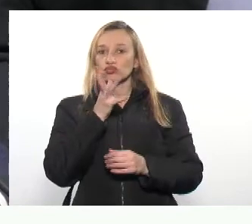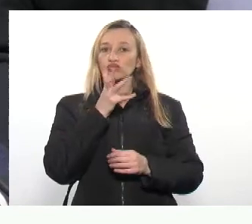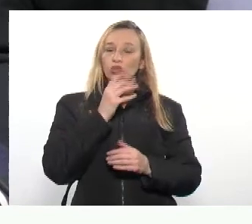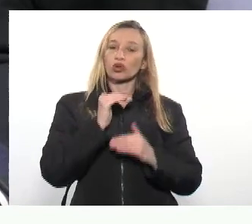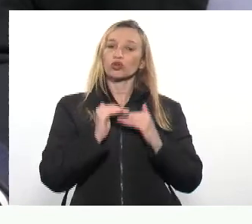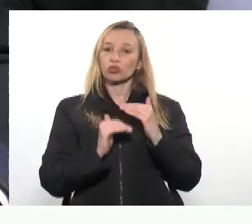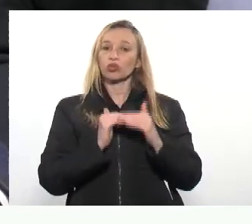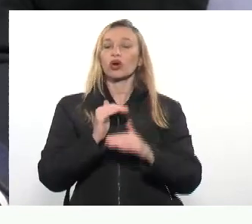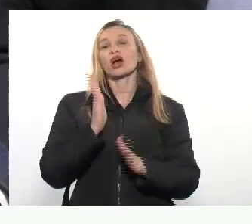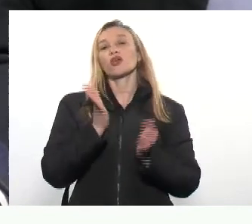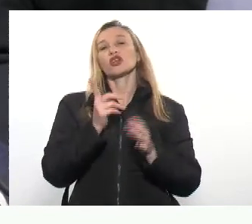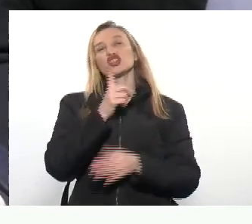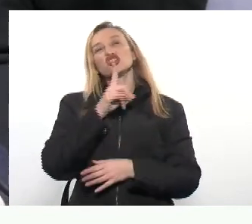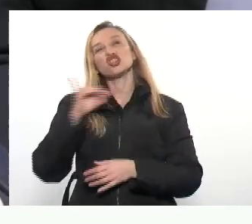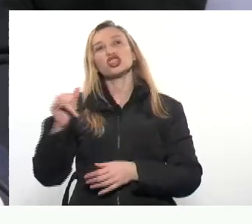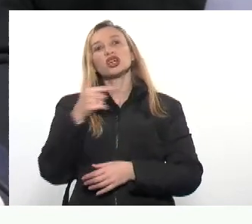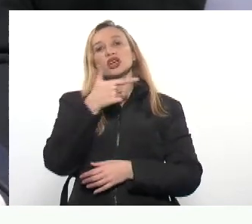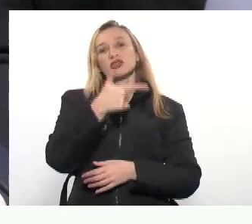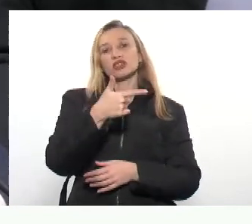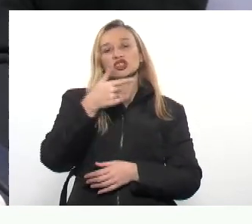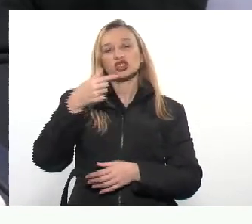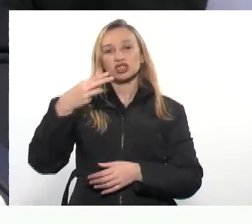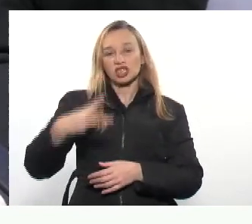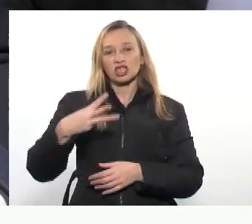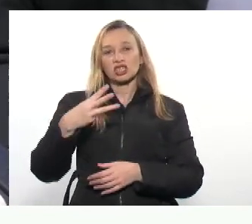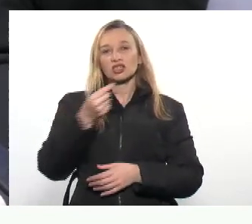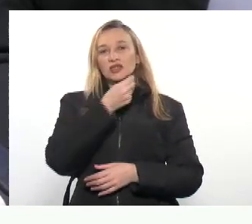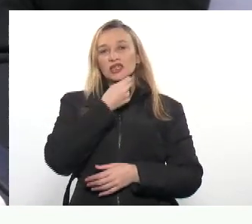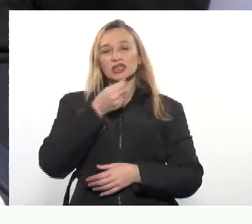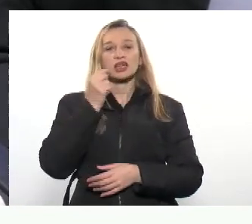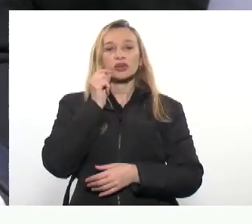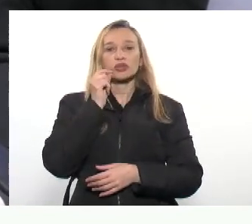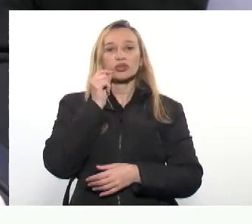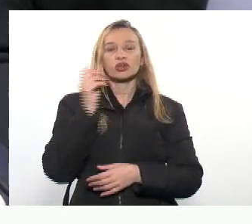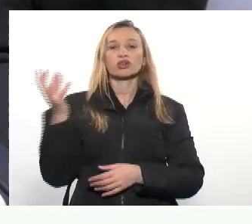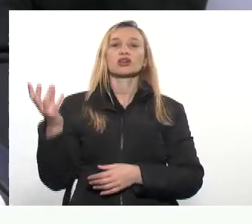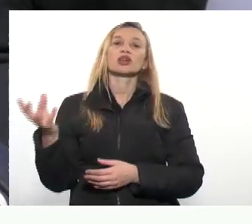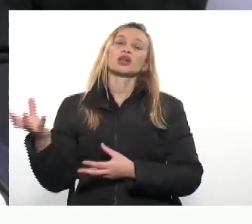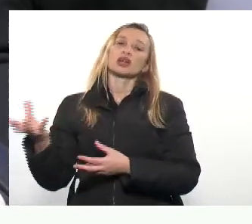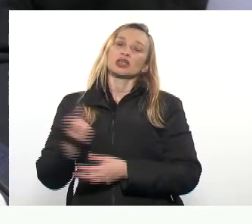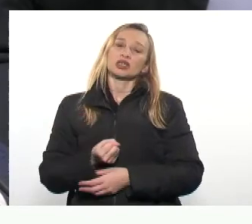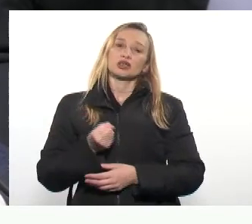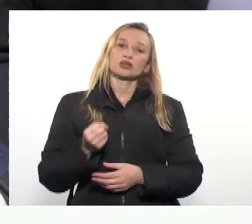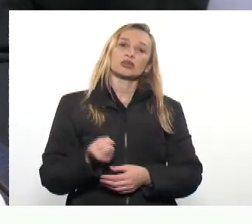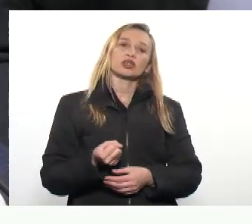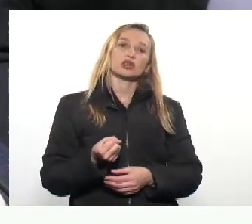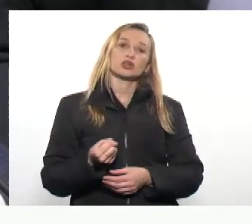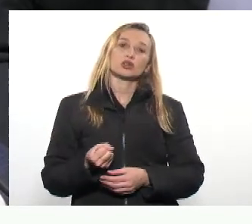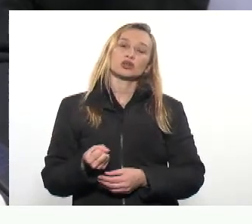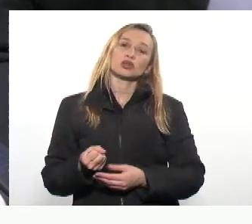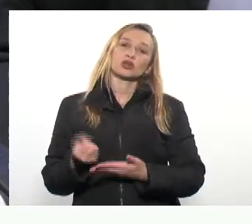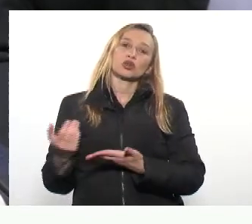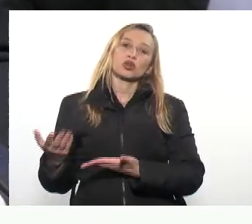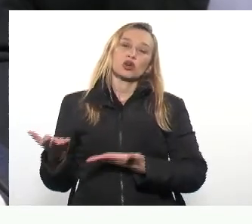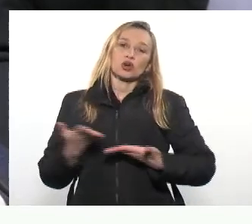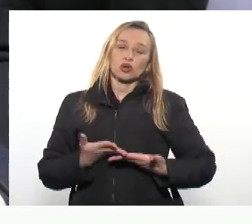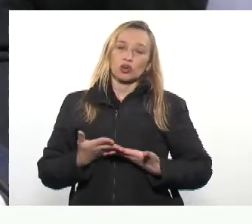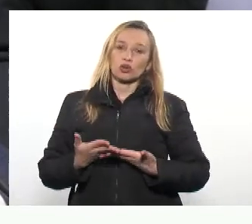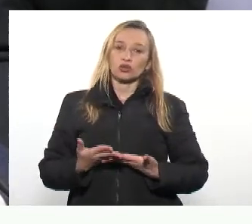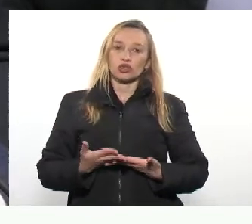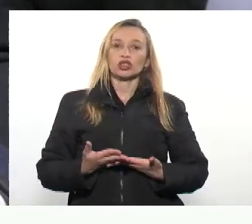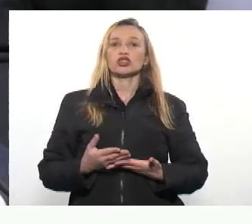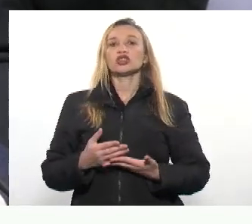dia 23 de setembro, vocês vão receber o convite do governador, que vai ser o início das nossas obras na Rocinha.